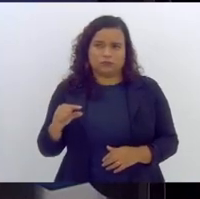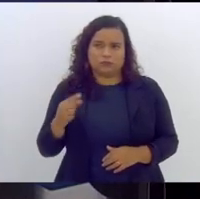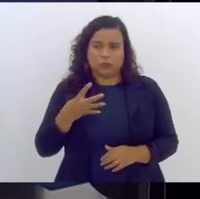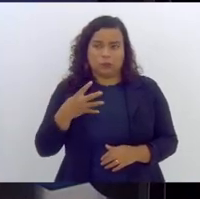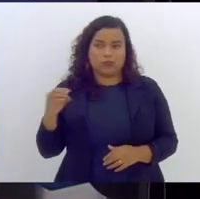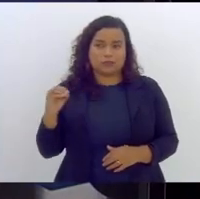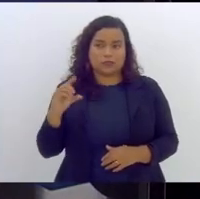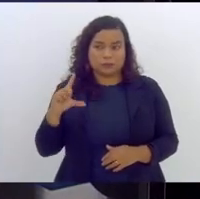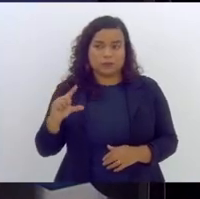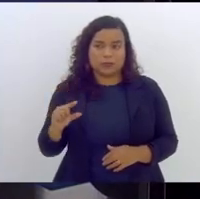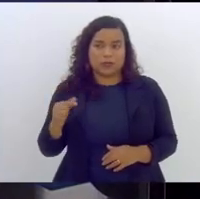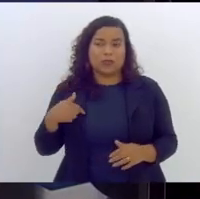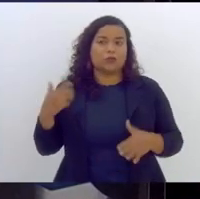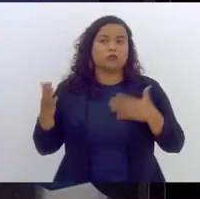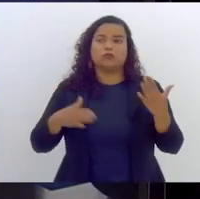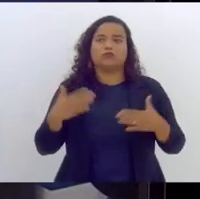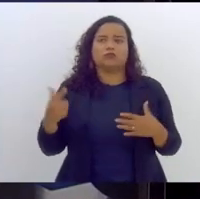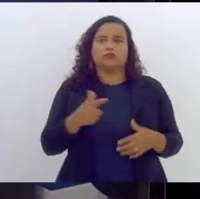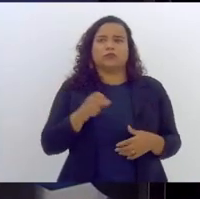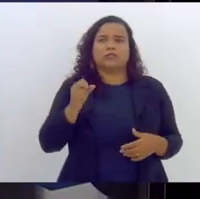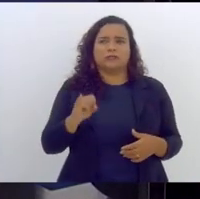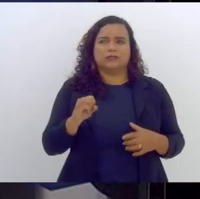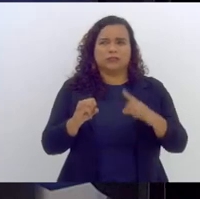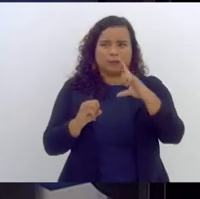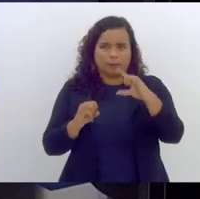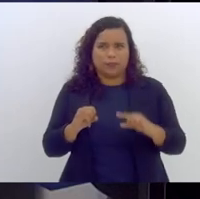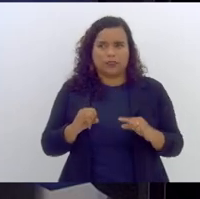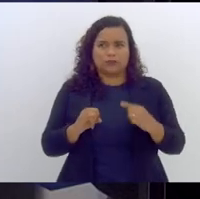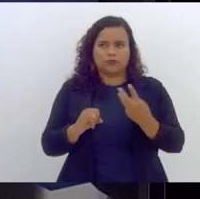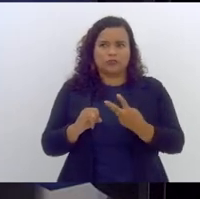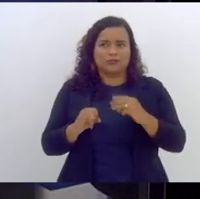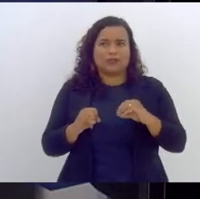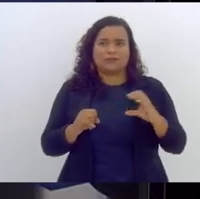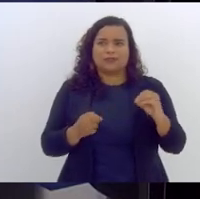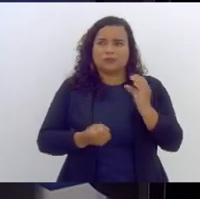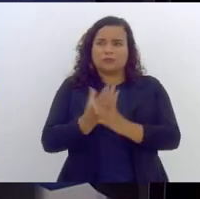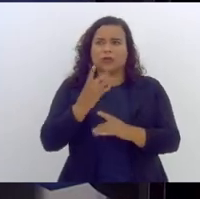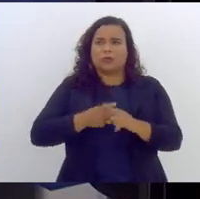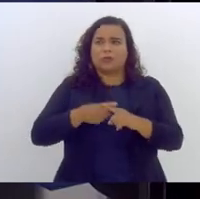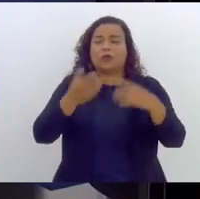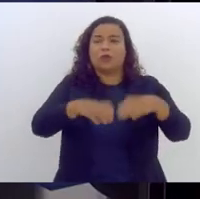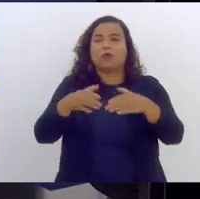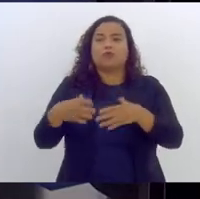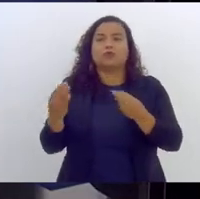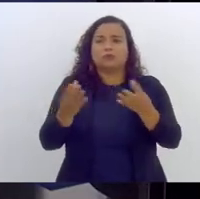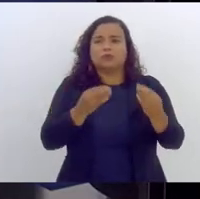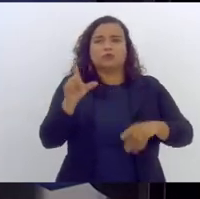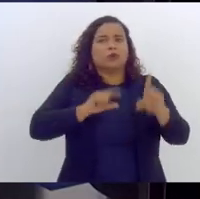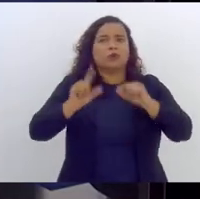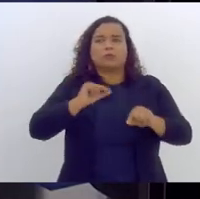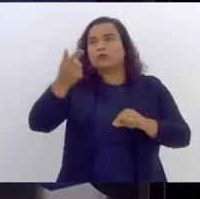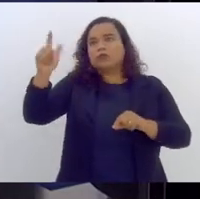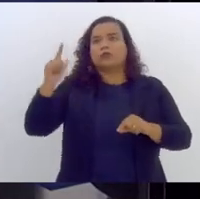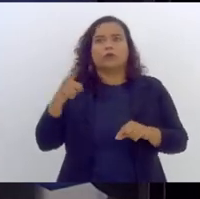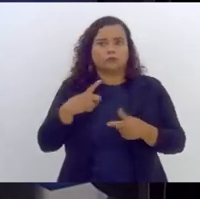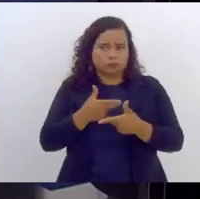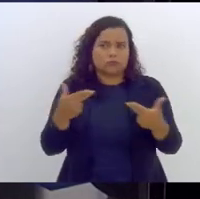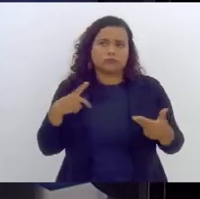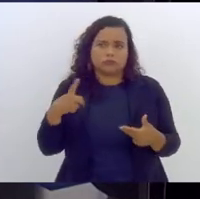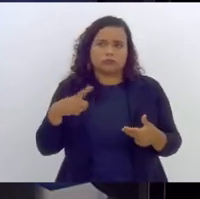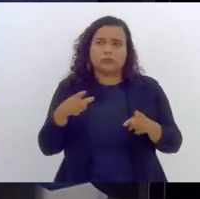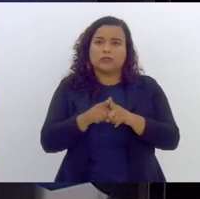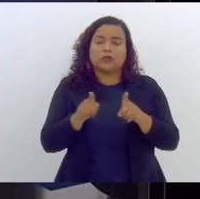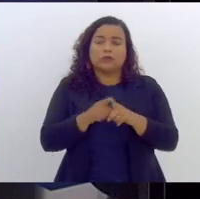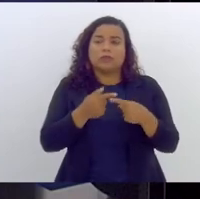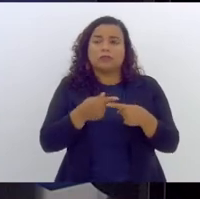eu não vou me assustar se aparecer em menos de 300 porque são muitos concursos muitas outras opções Inclusive a gente